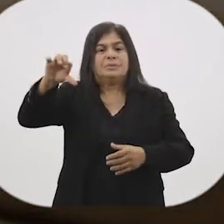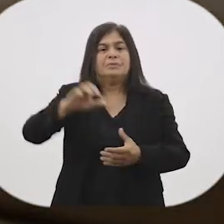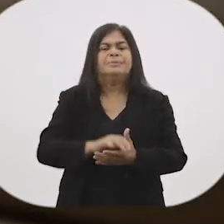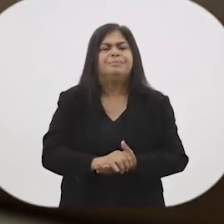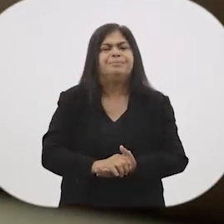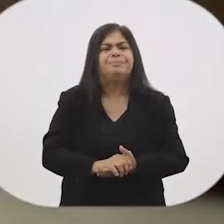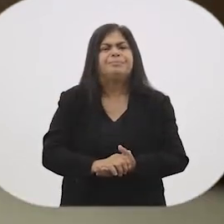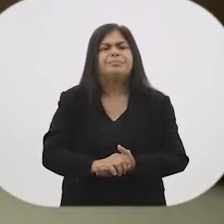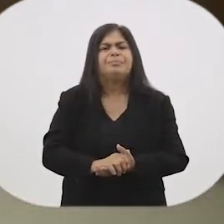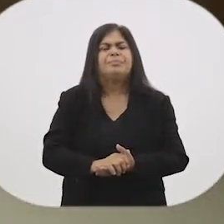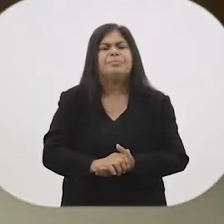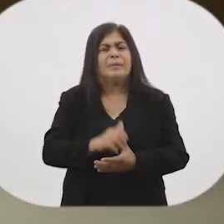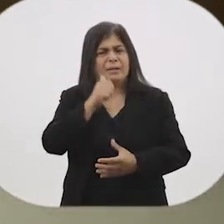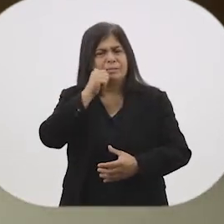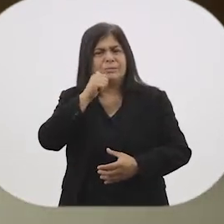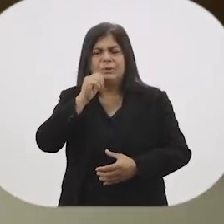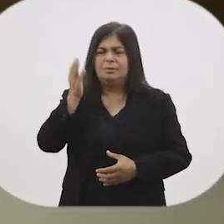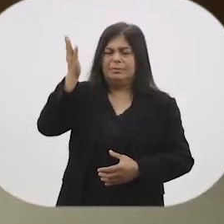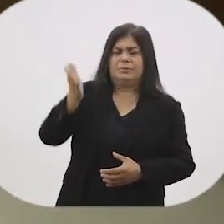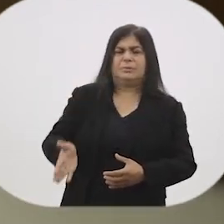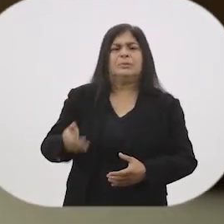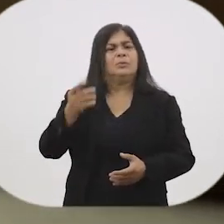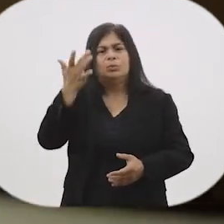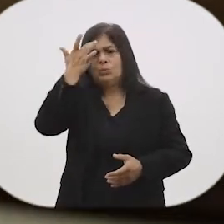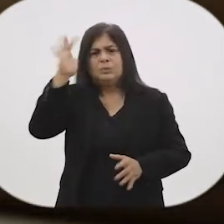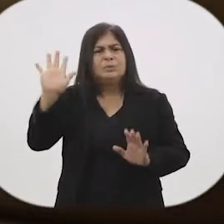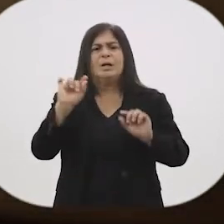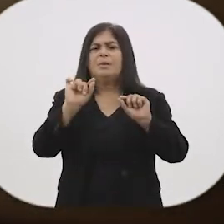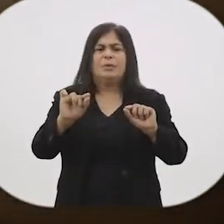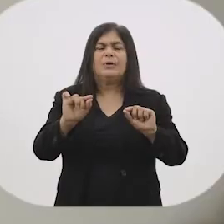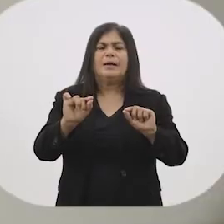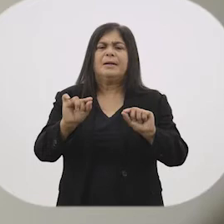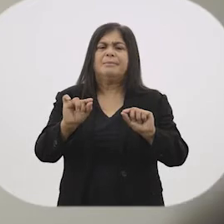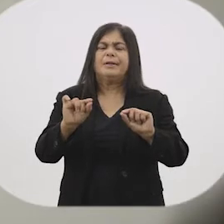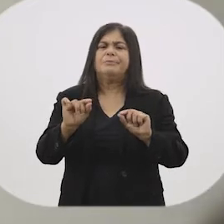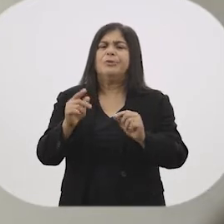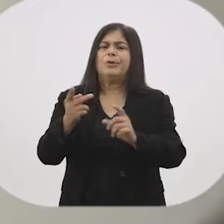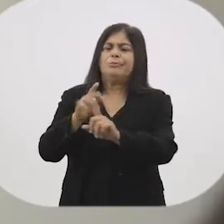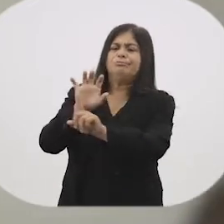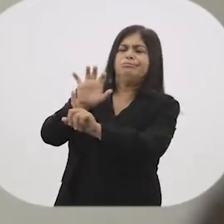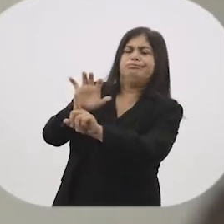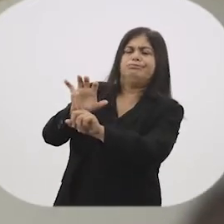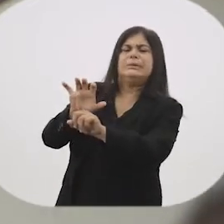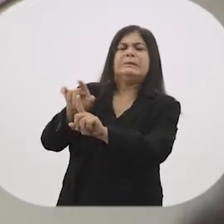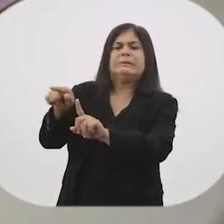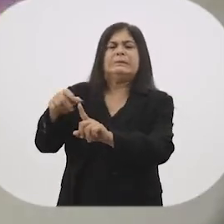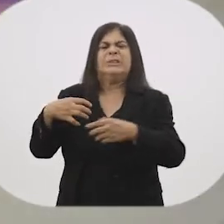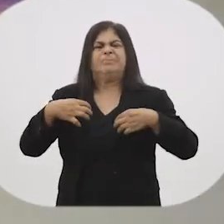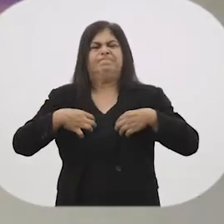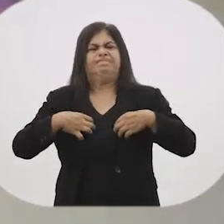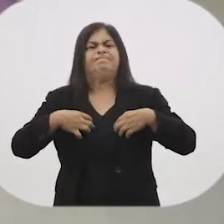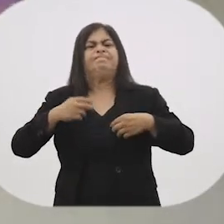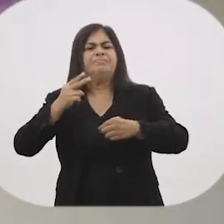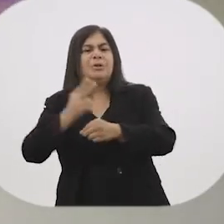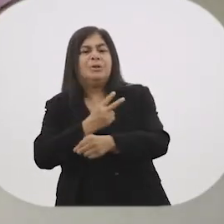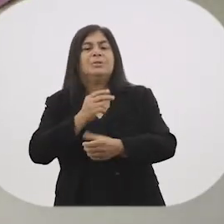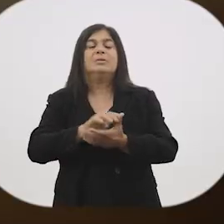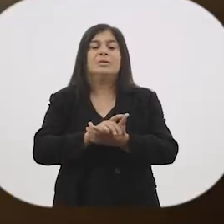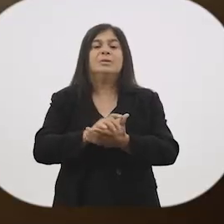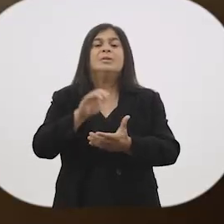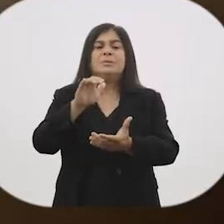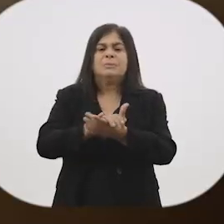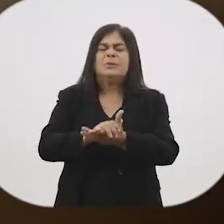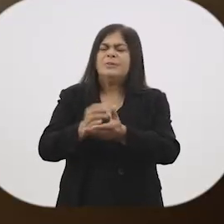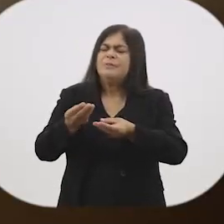número na estatística ela nem sabe mas foi uma vítima indireta da violência doméstica obrigada pelo